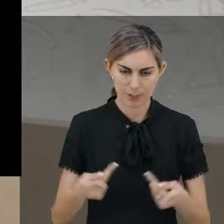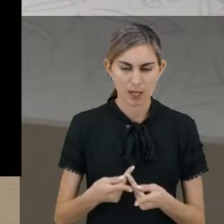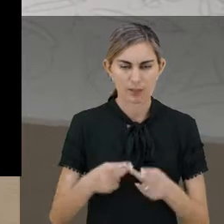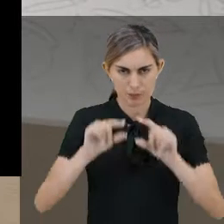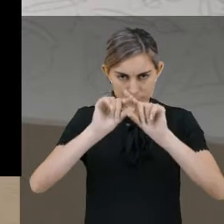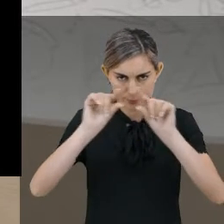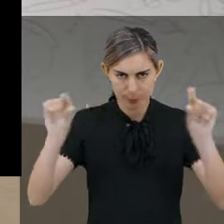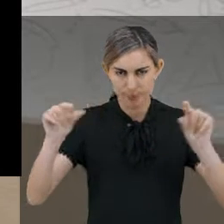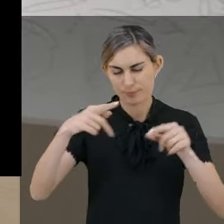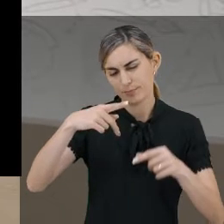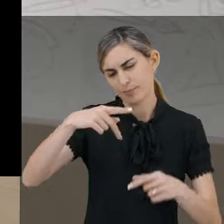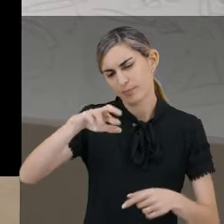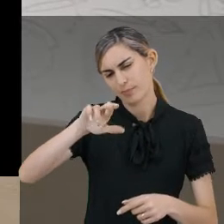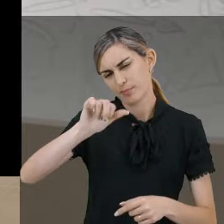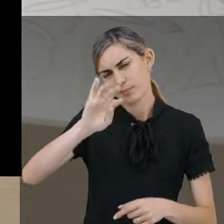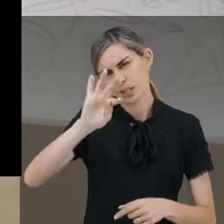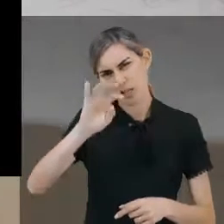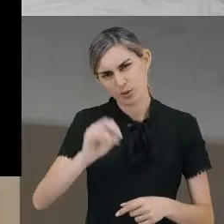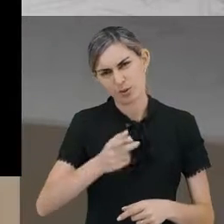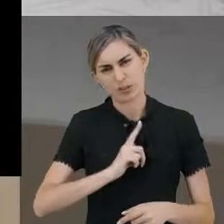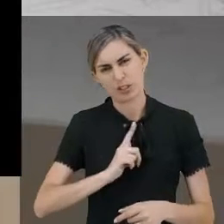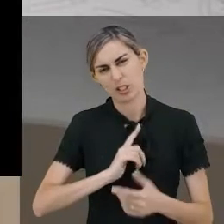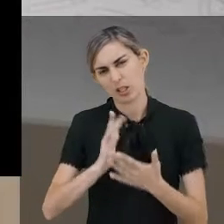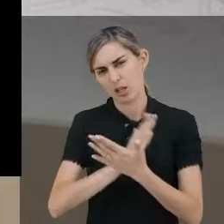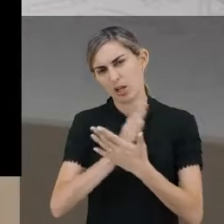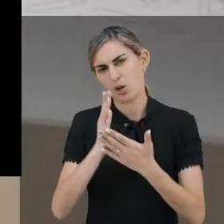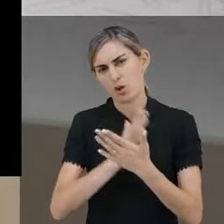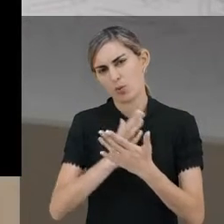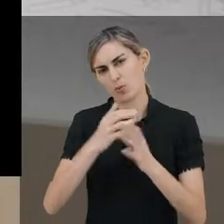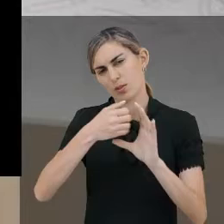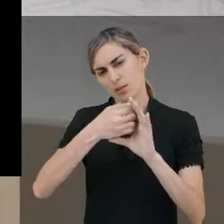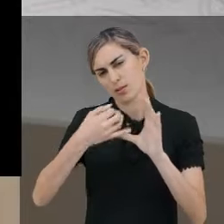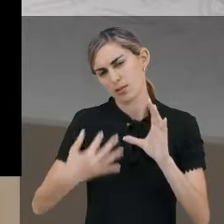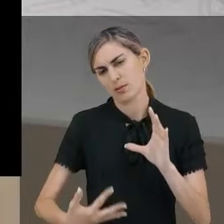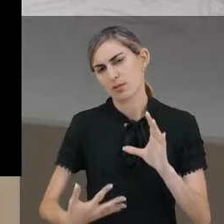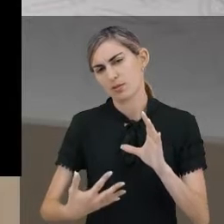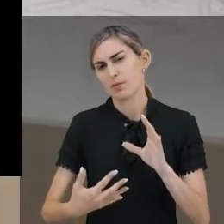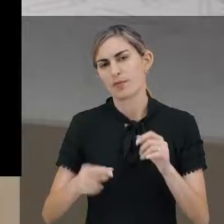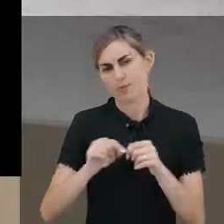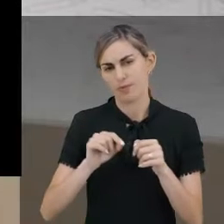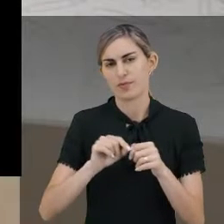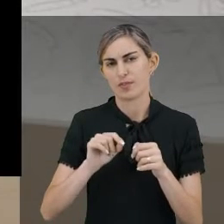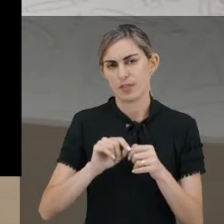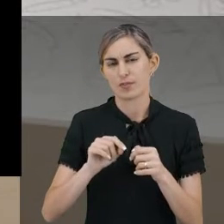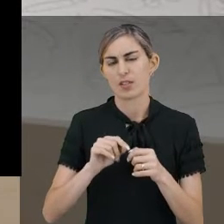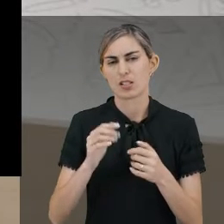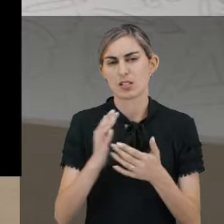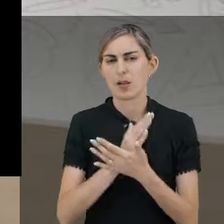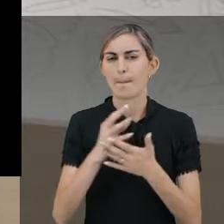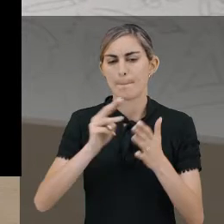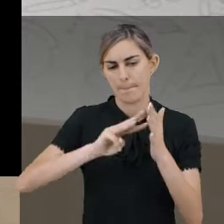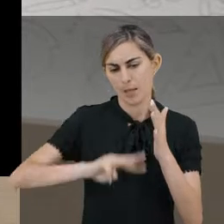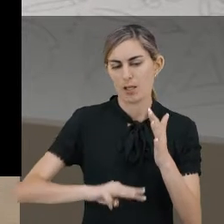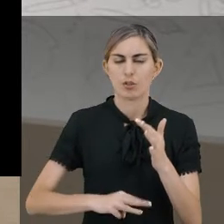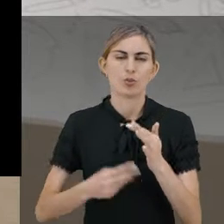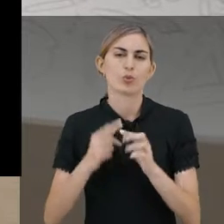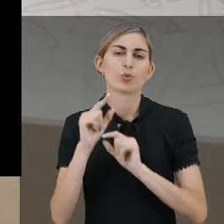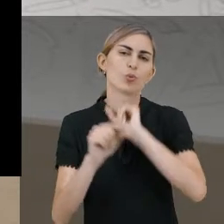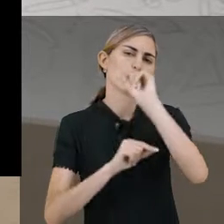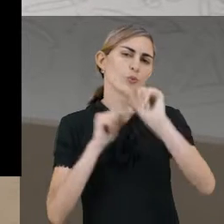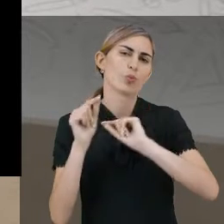nossa classe prato possui alguns atributos, um construtor e alguns